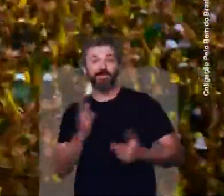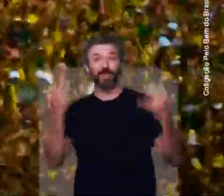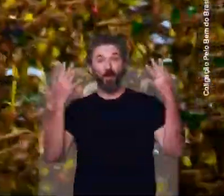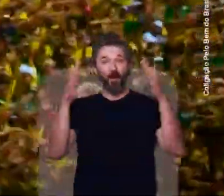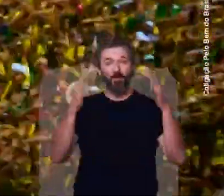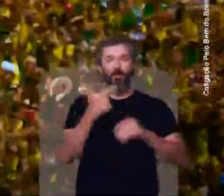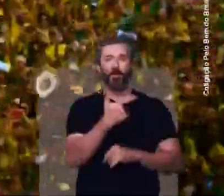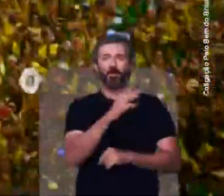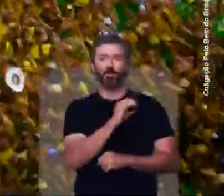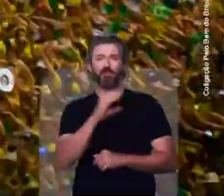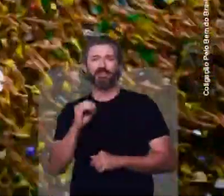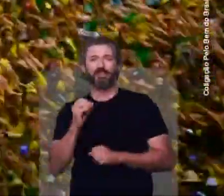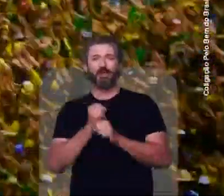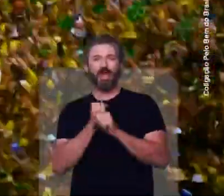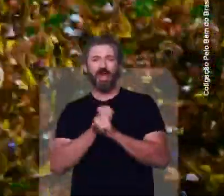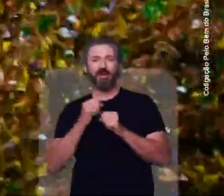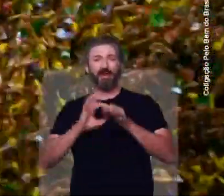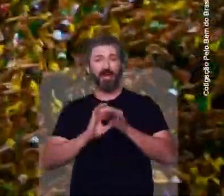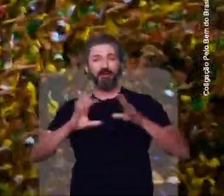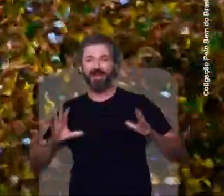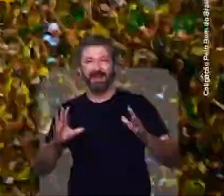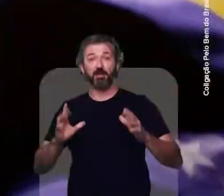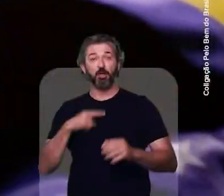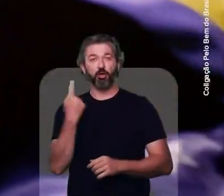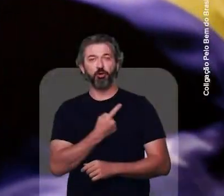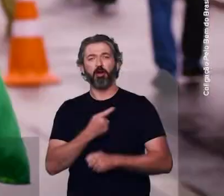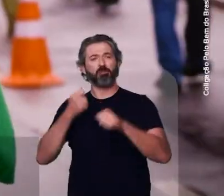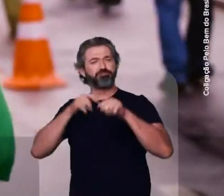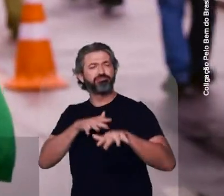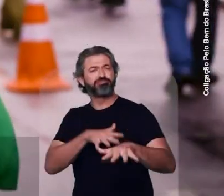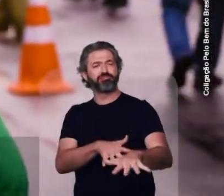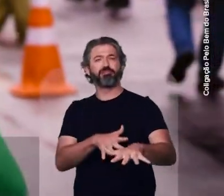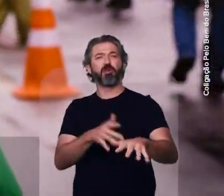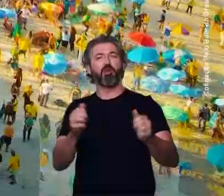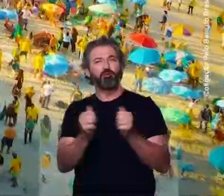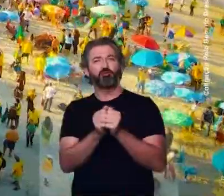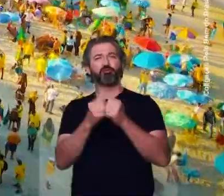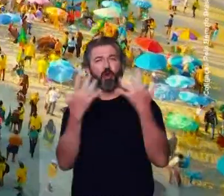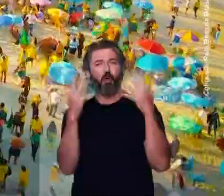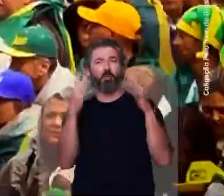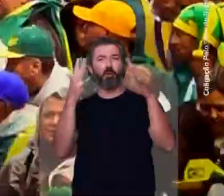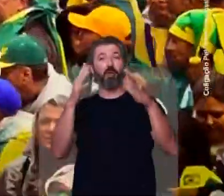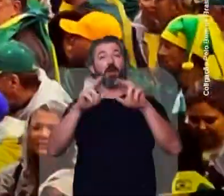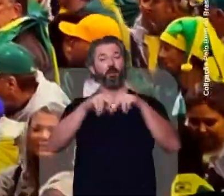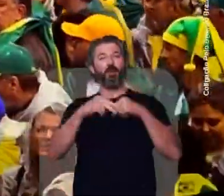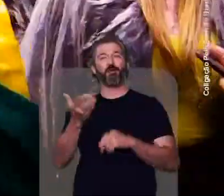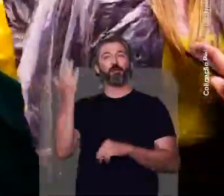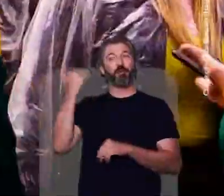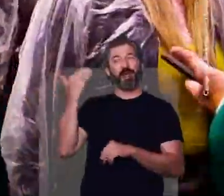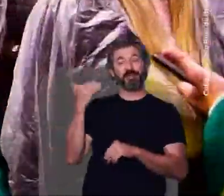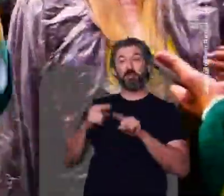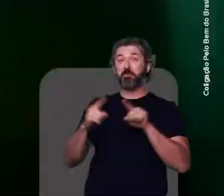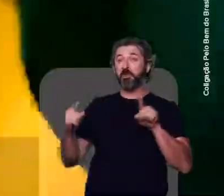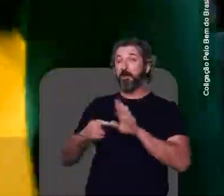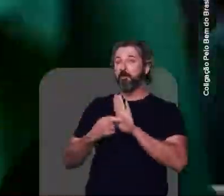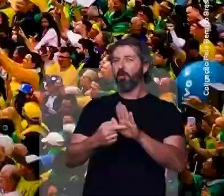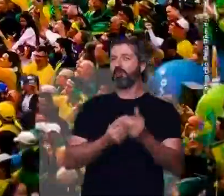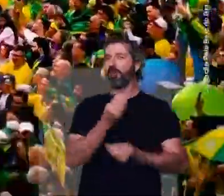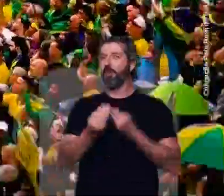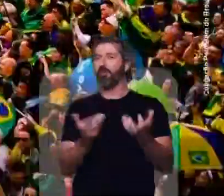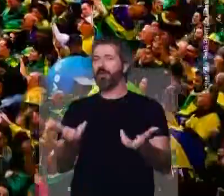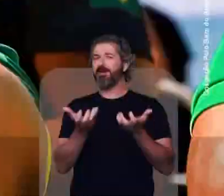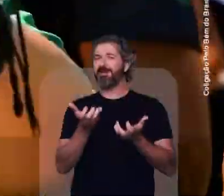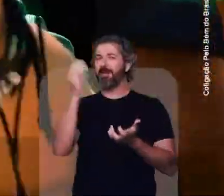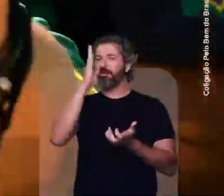Nosso Brasil está comemorando 200 anos de independência. E a gente foi pra rua comemorar esse passado. Mas também para dizer